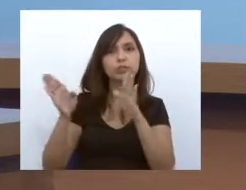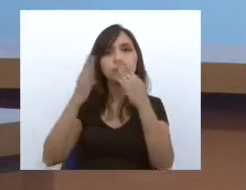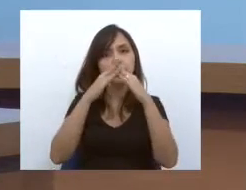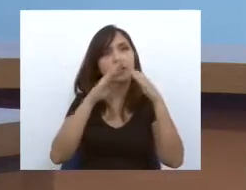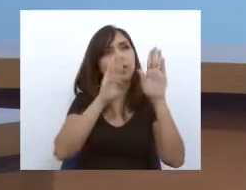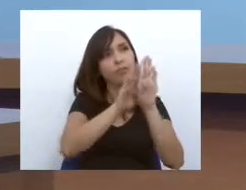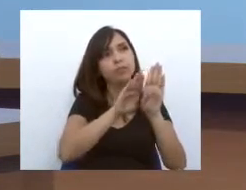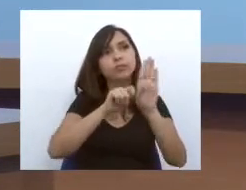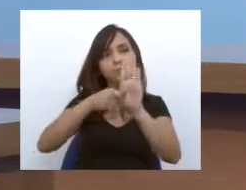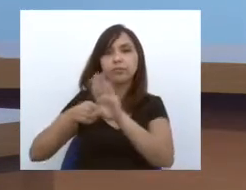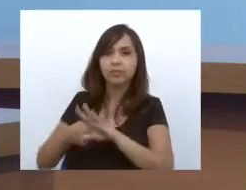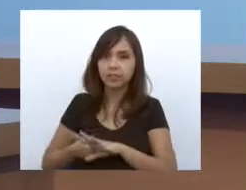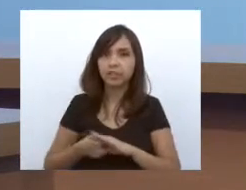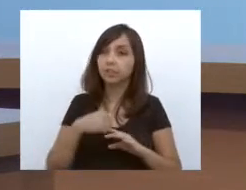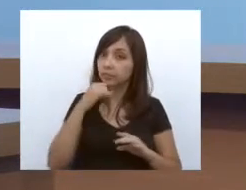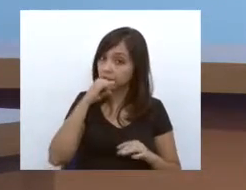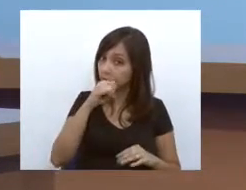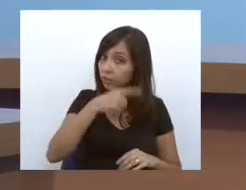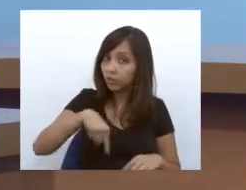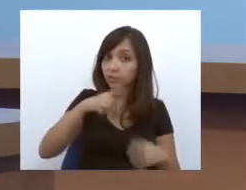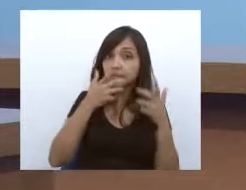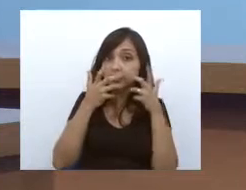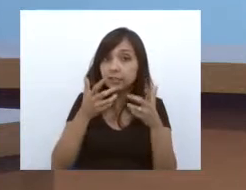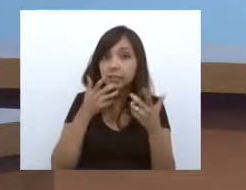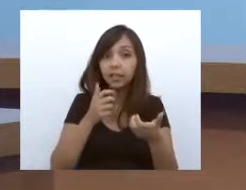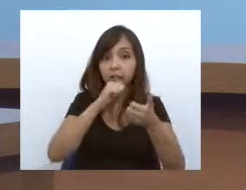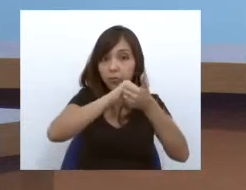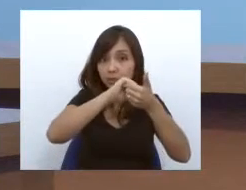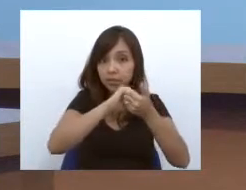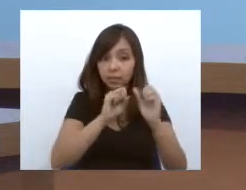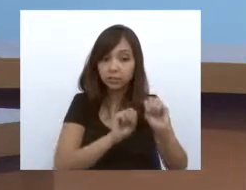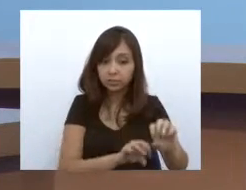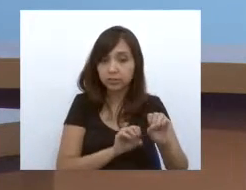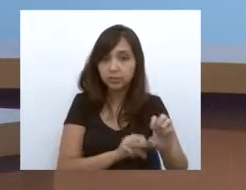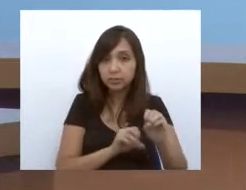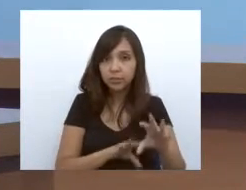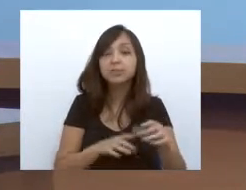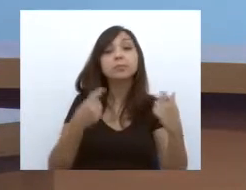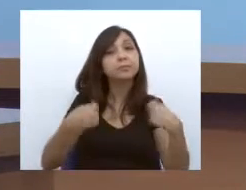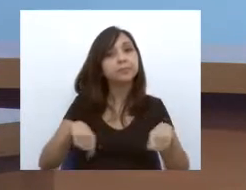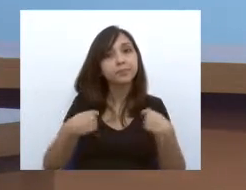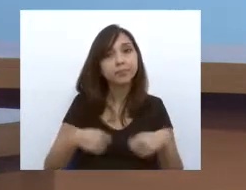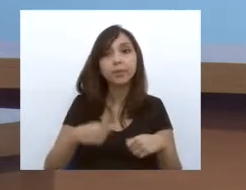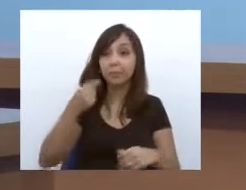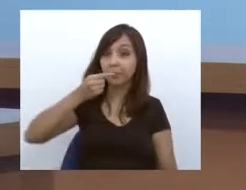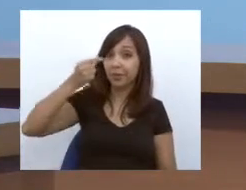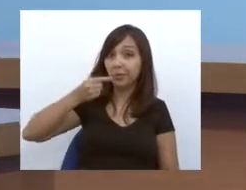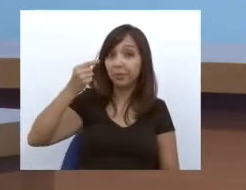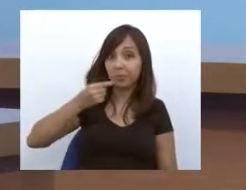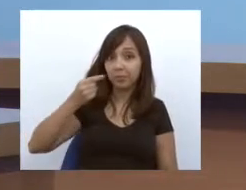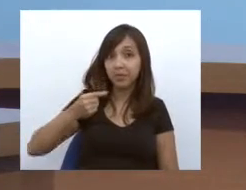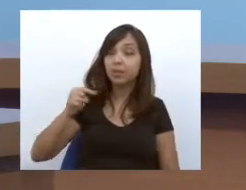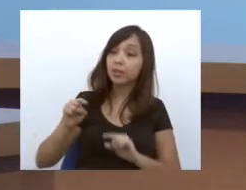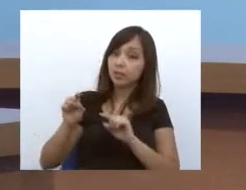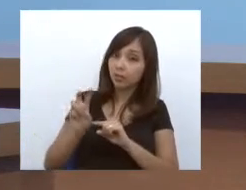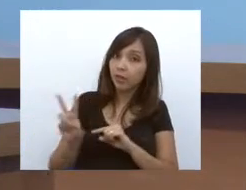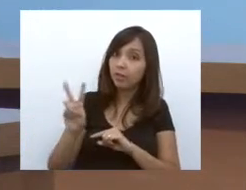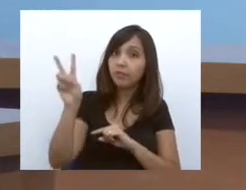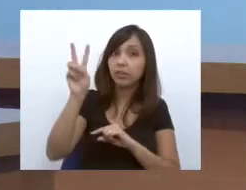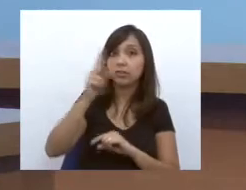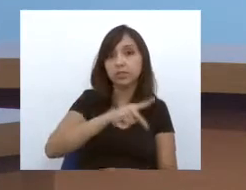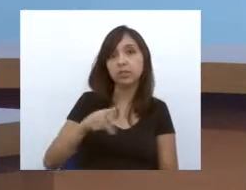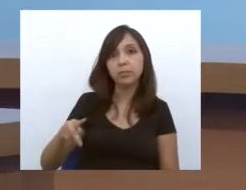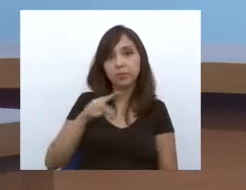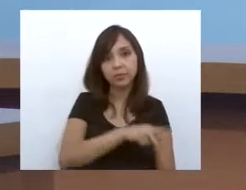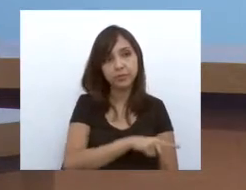cidade. Se a gente quer garantir qualidade na educação, a gente primeiro precisa valorizar os nossos profissionais